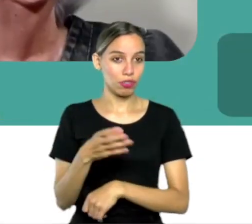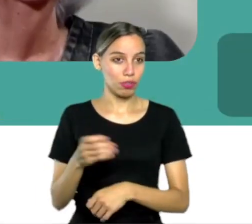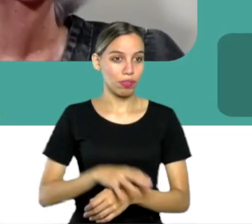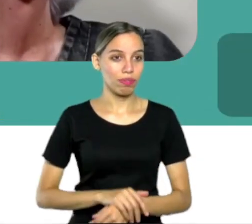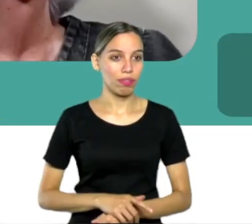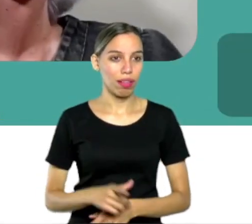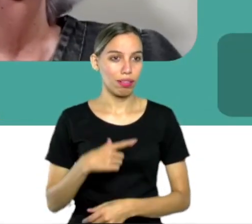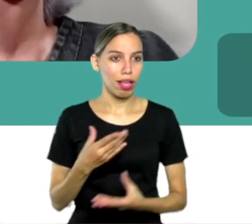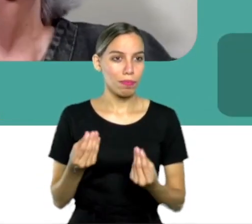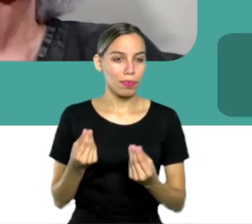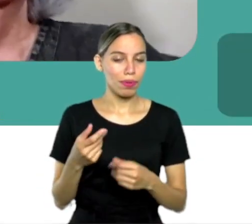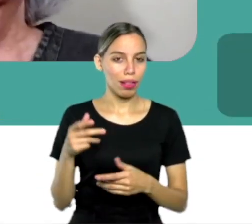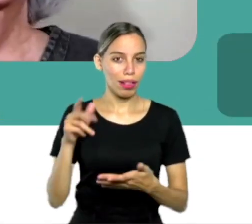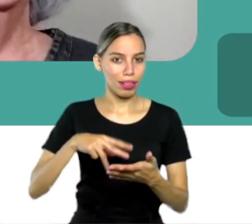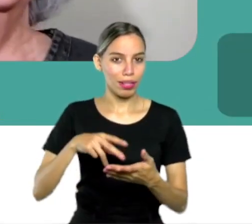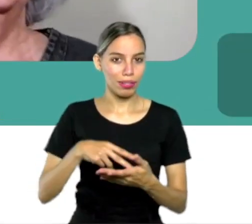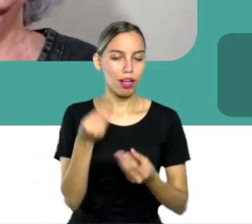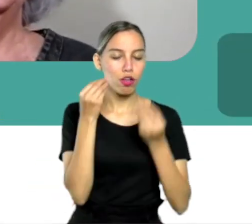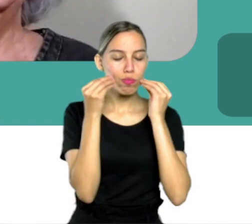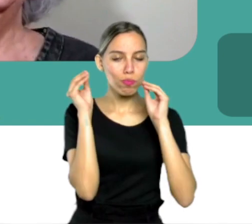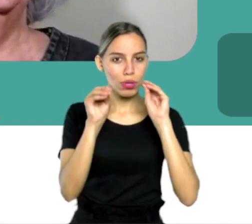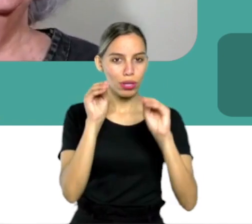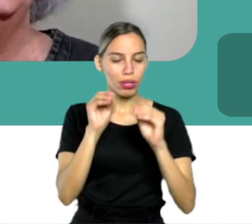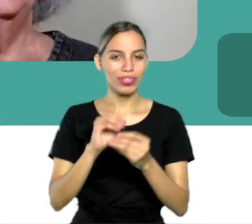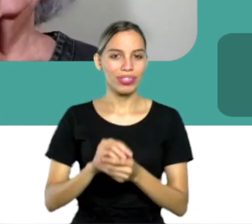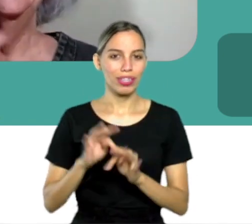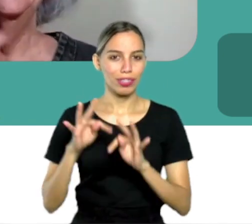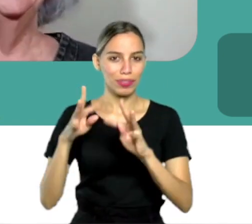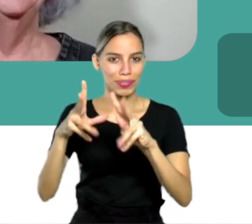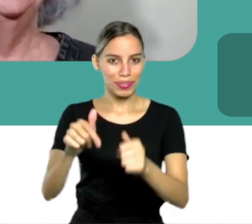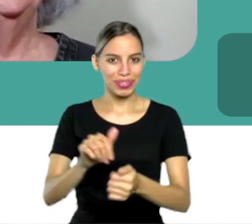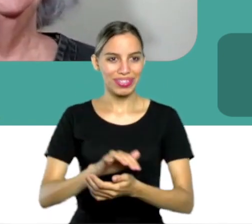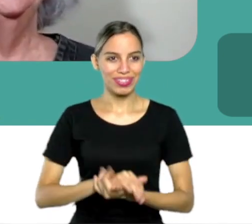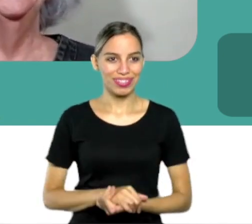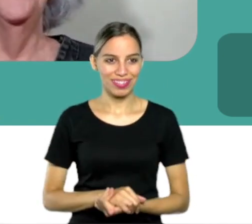livro e um beijo para todo mundo. Tchau.